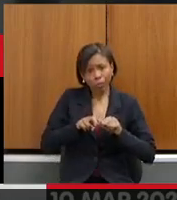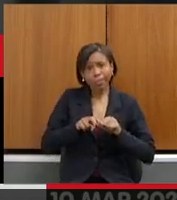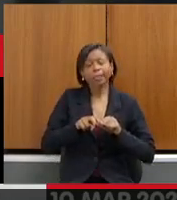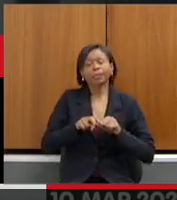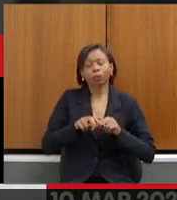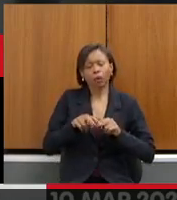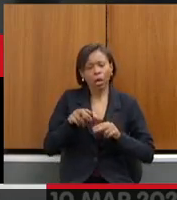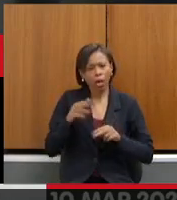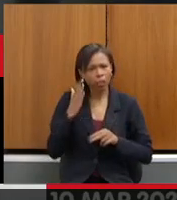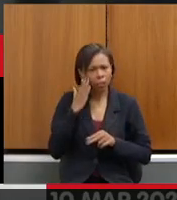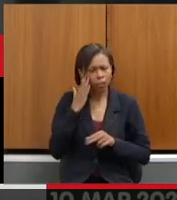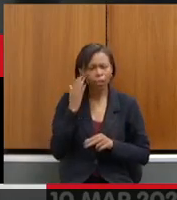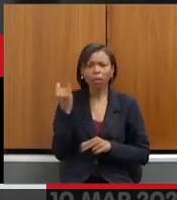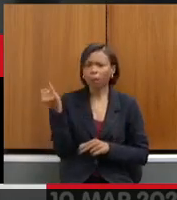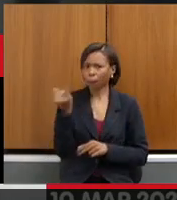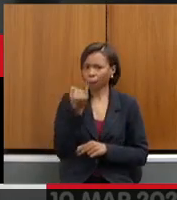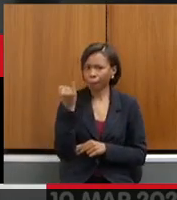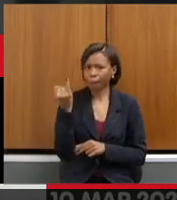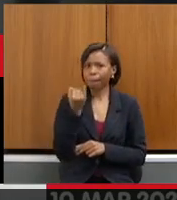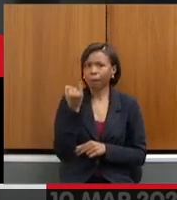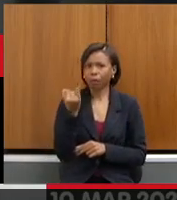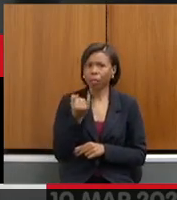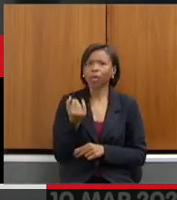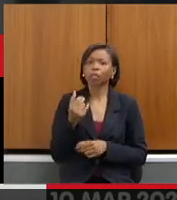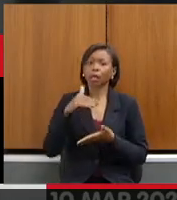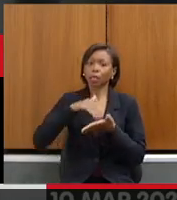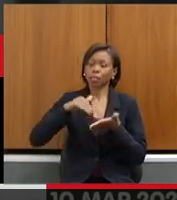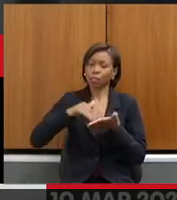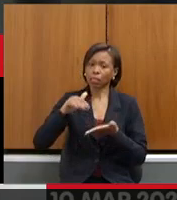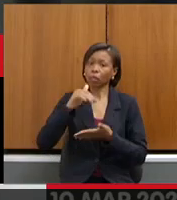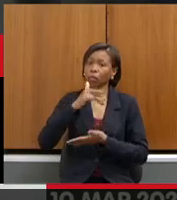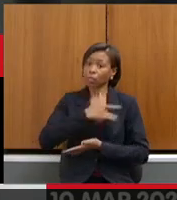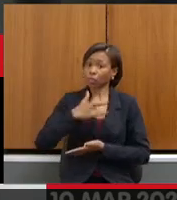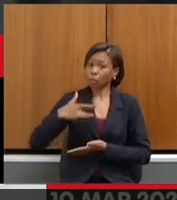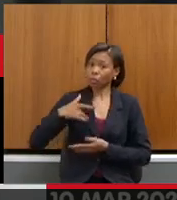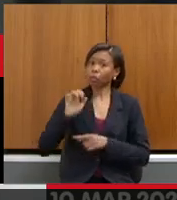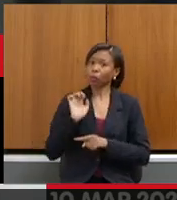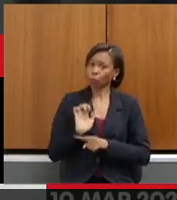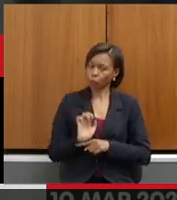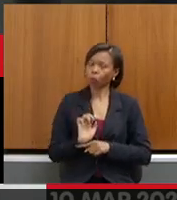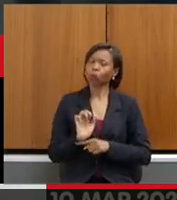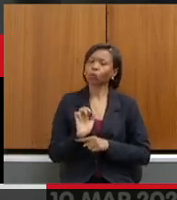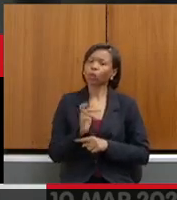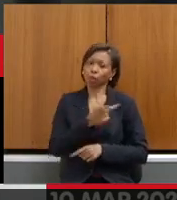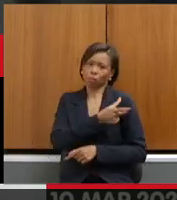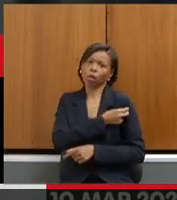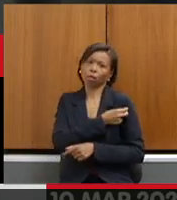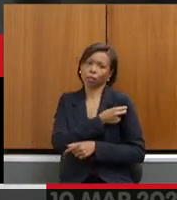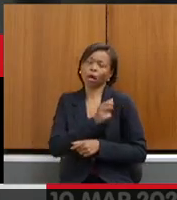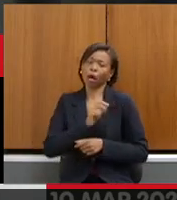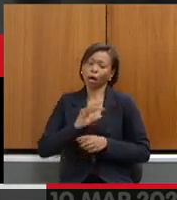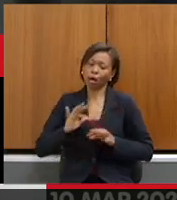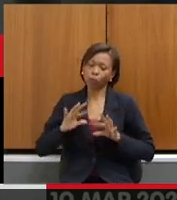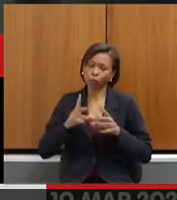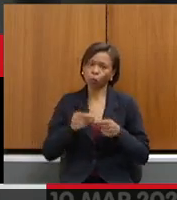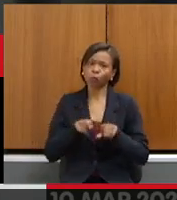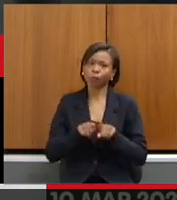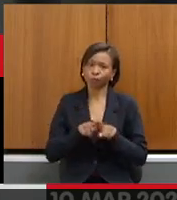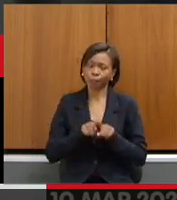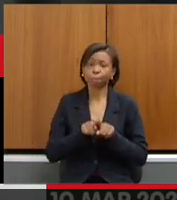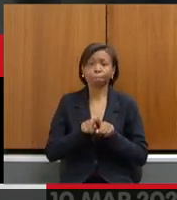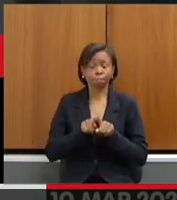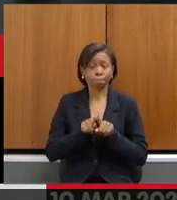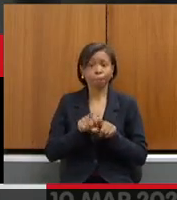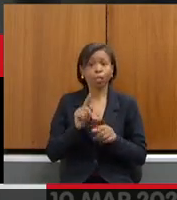essencial a estação a Secretaria Estadual de Saúde com o objetivo de nós temos transparente